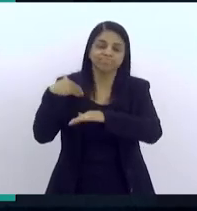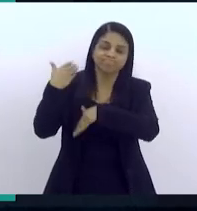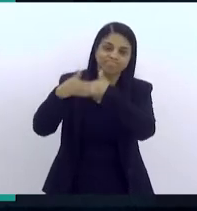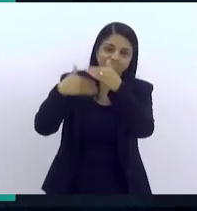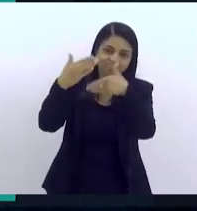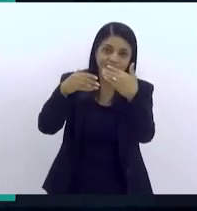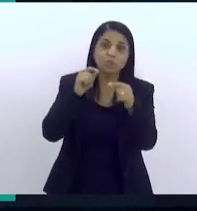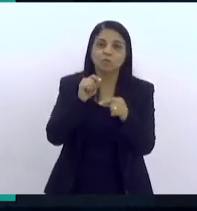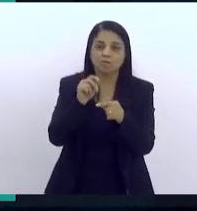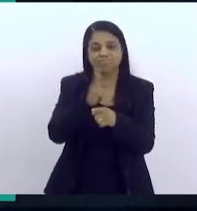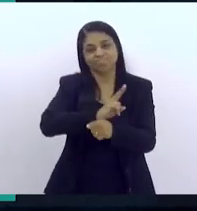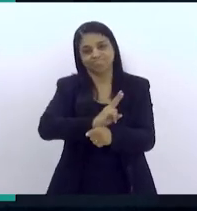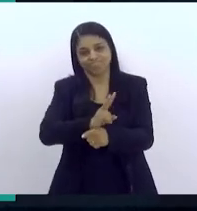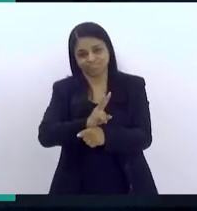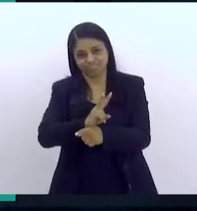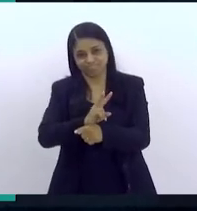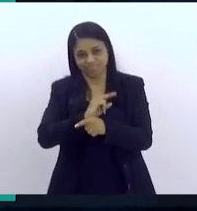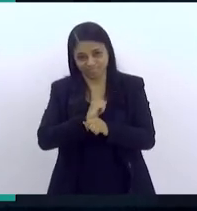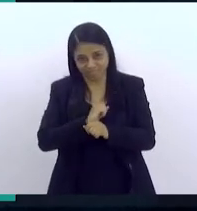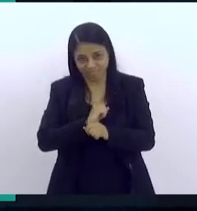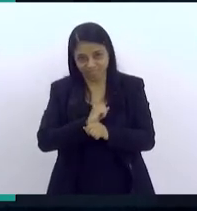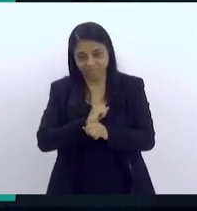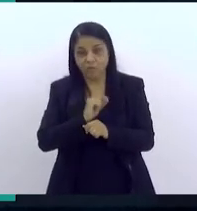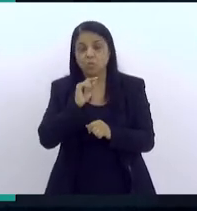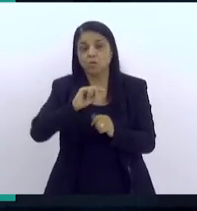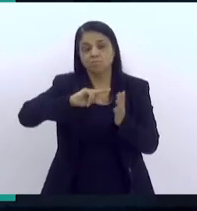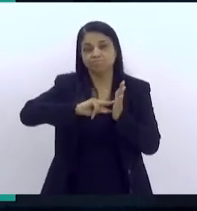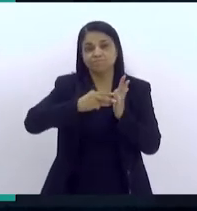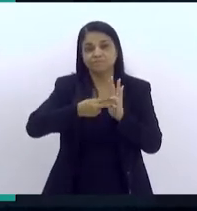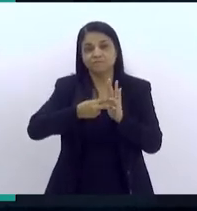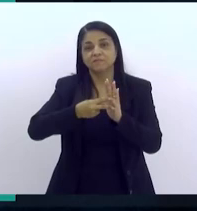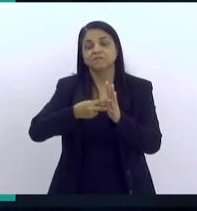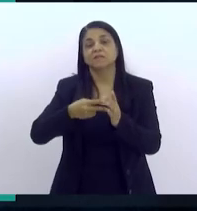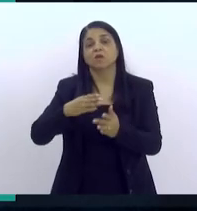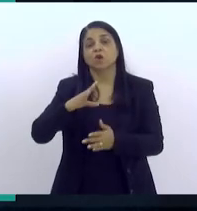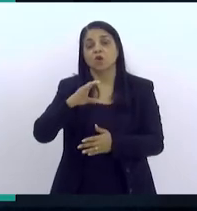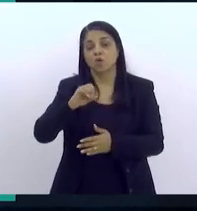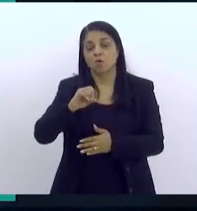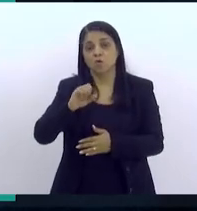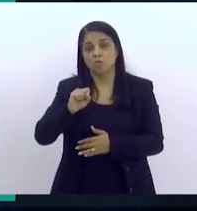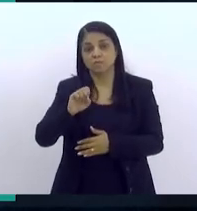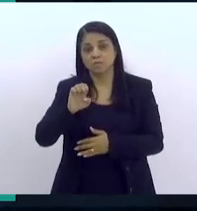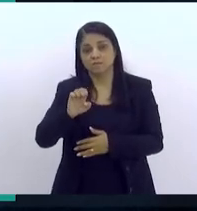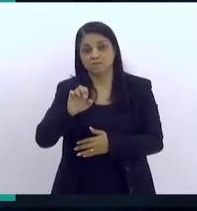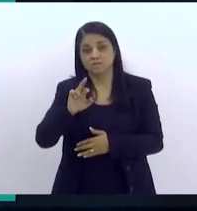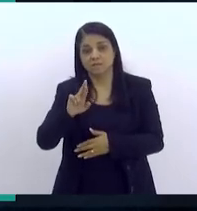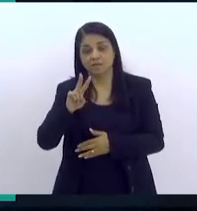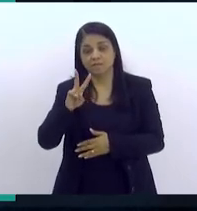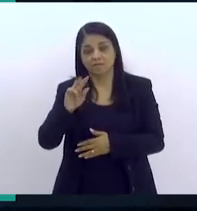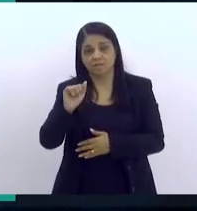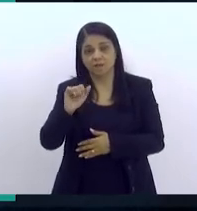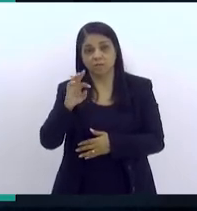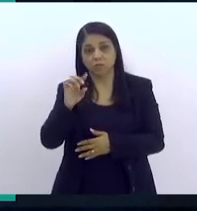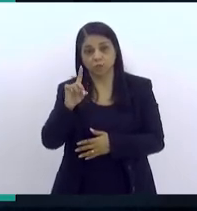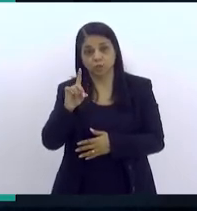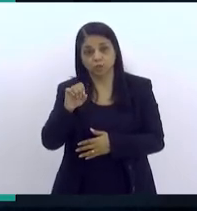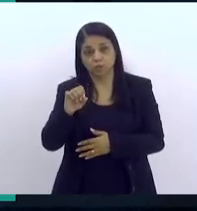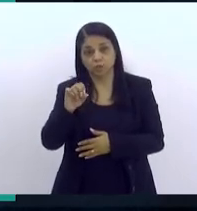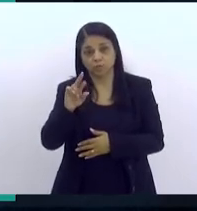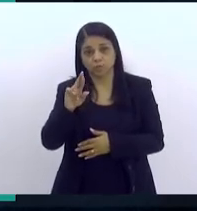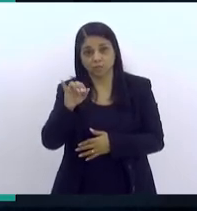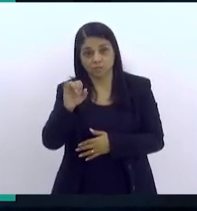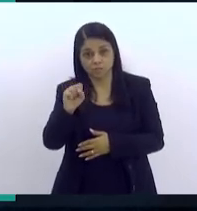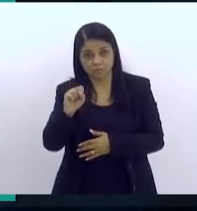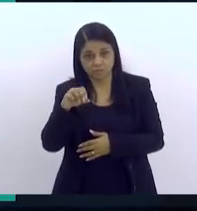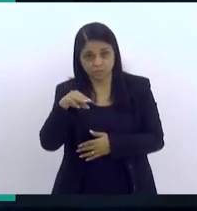conservadorismo o que que é o avanço do conservadorismo o avanço do conservadorismo não tem a ver simplesmente com eu